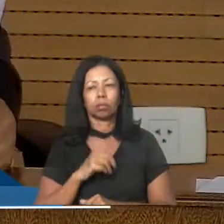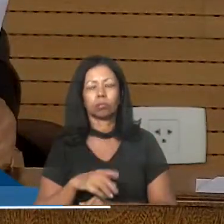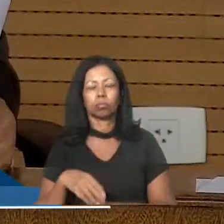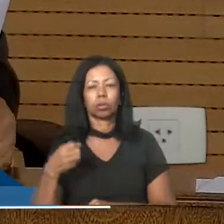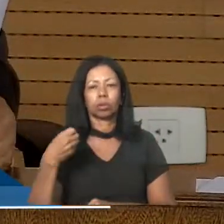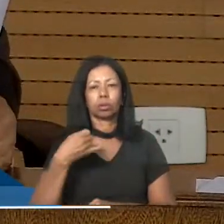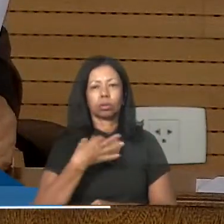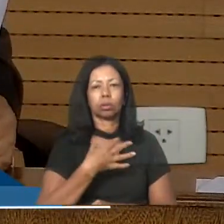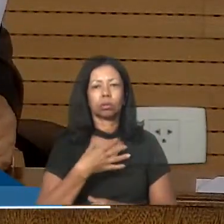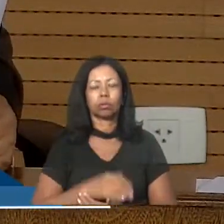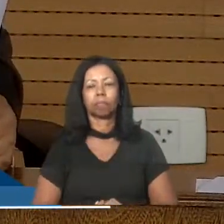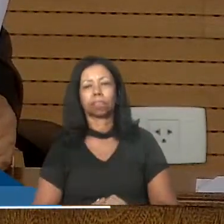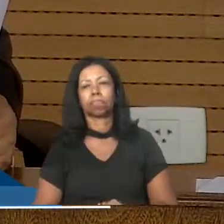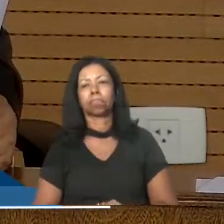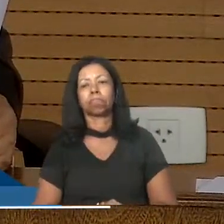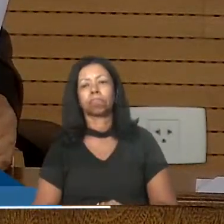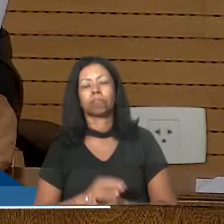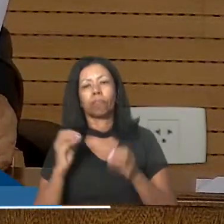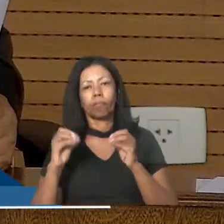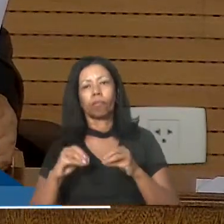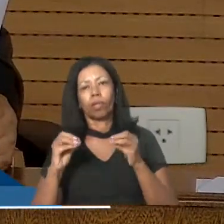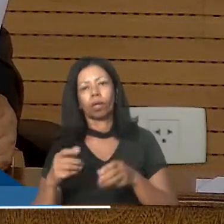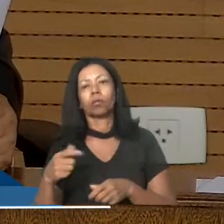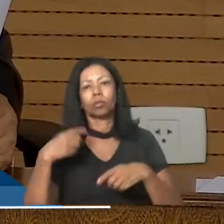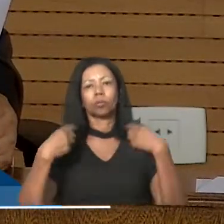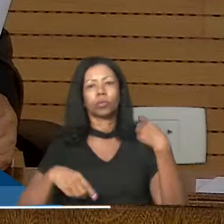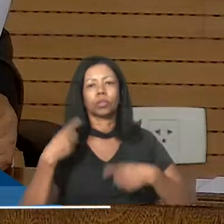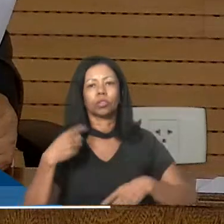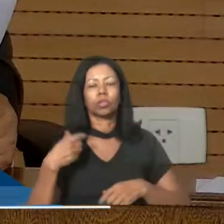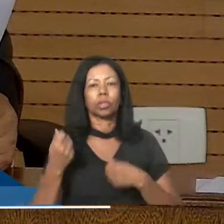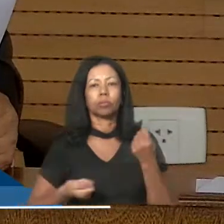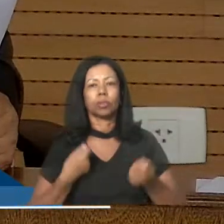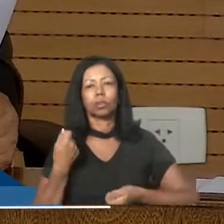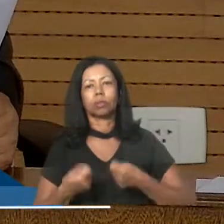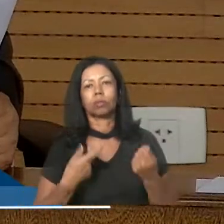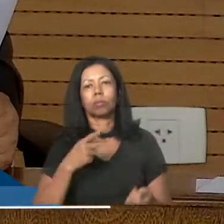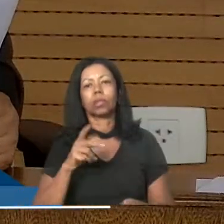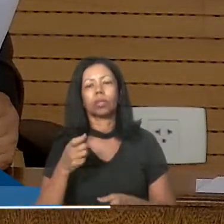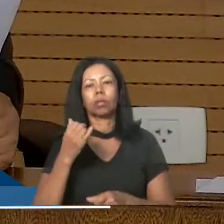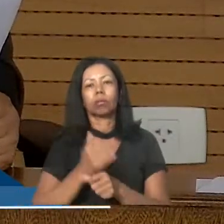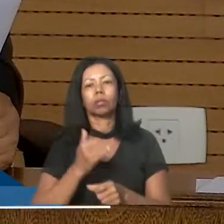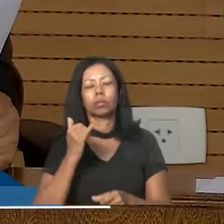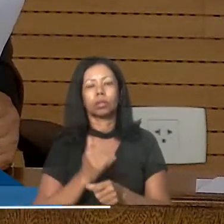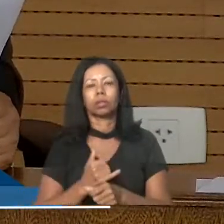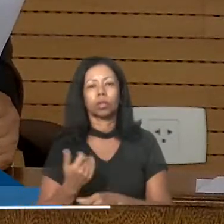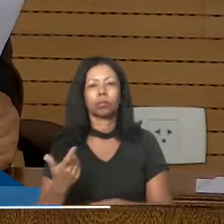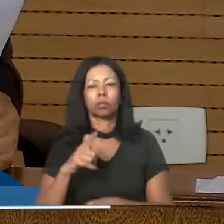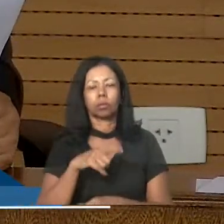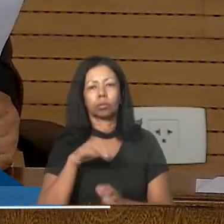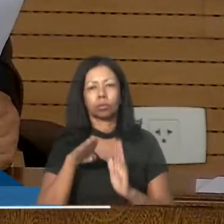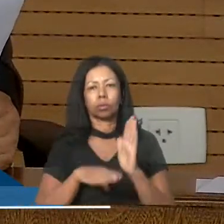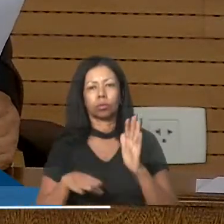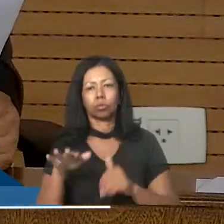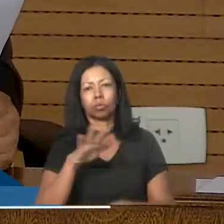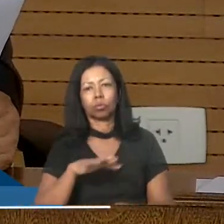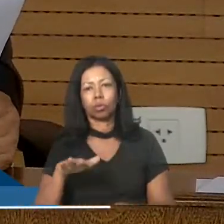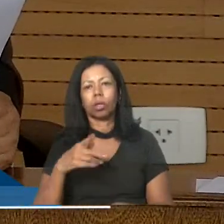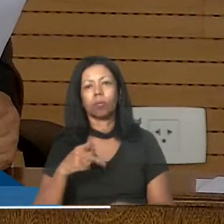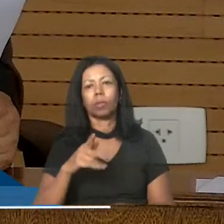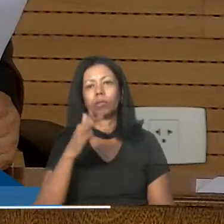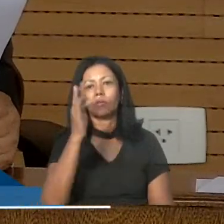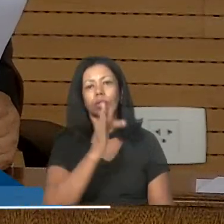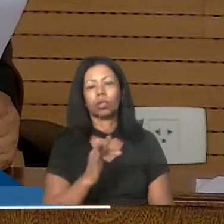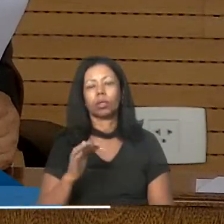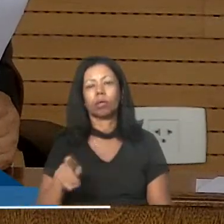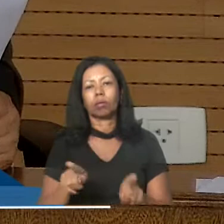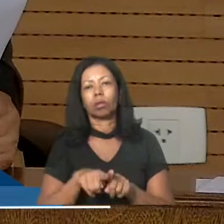diretrizes. Descentralização político-administrativa, cabendo a coordenação e as normas gerais à esfera federal